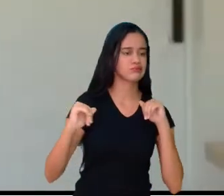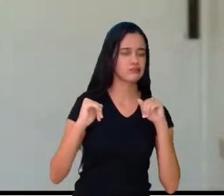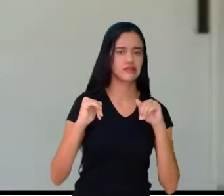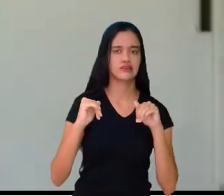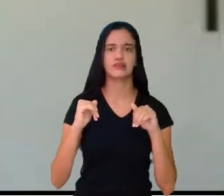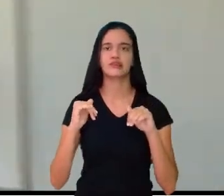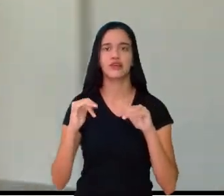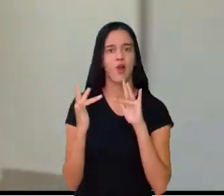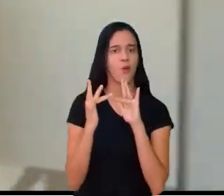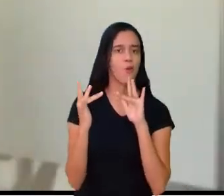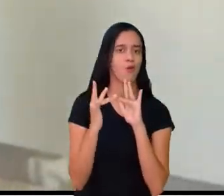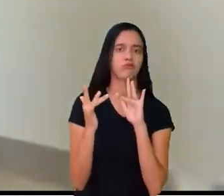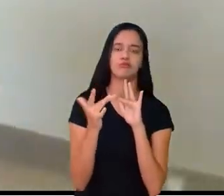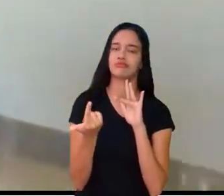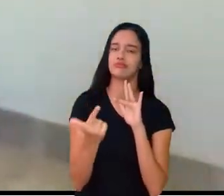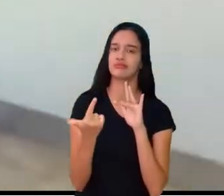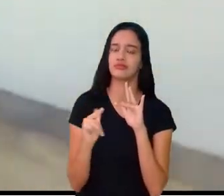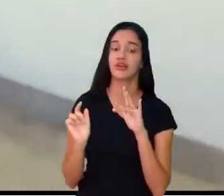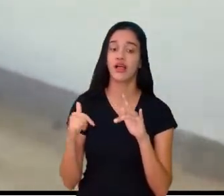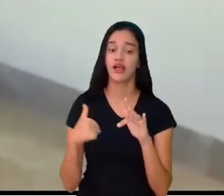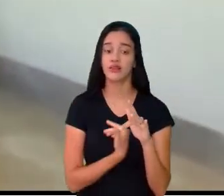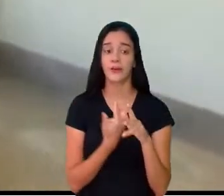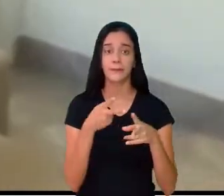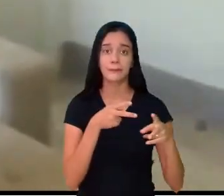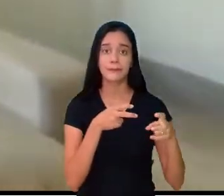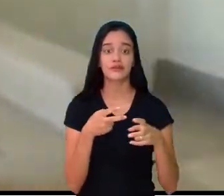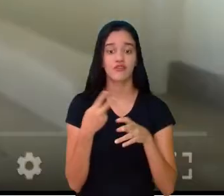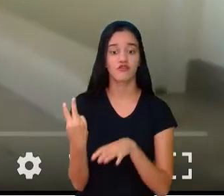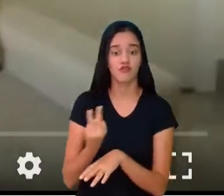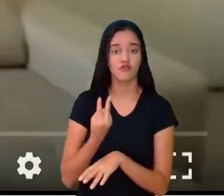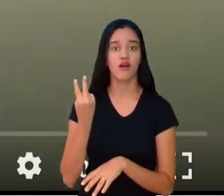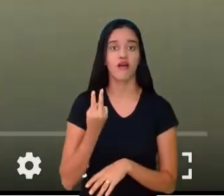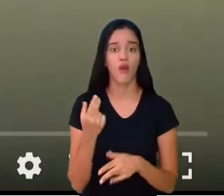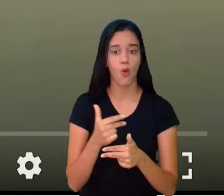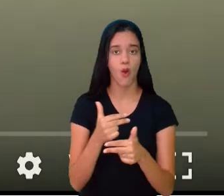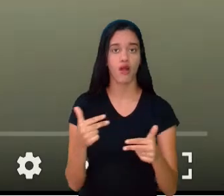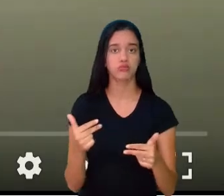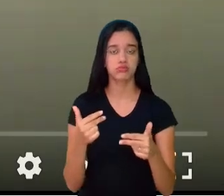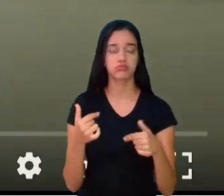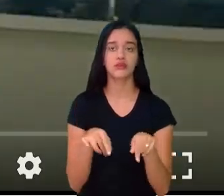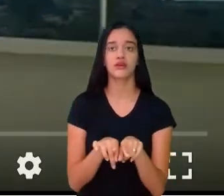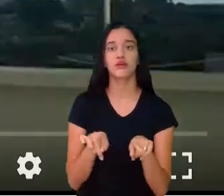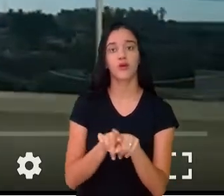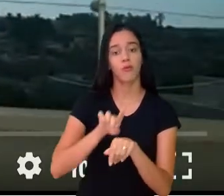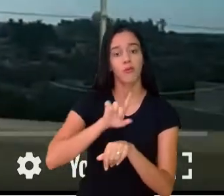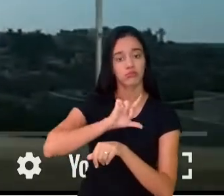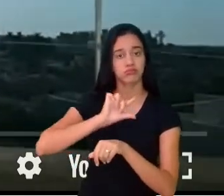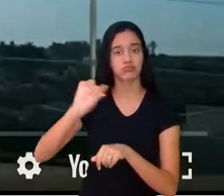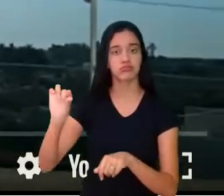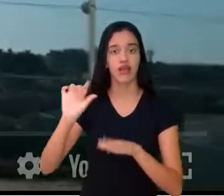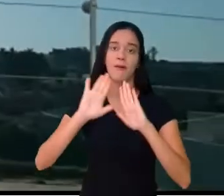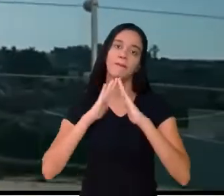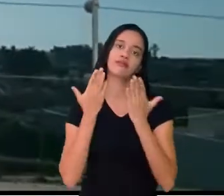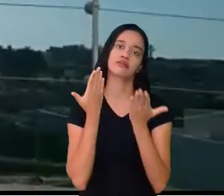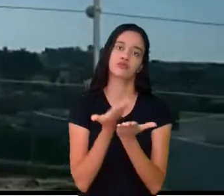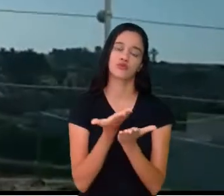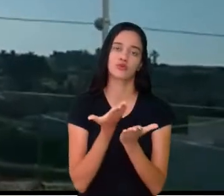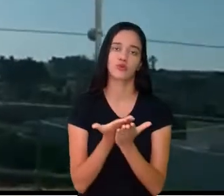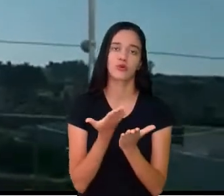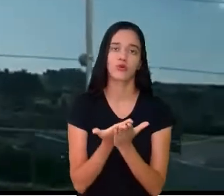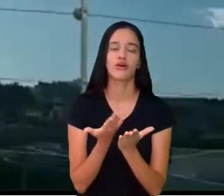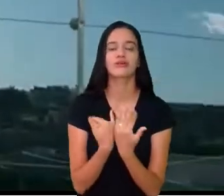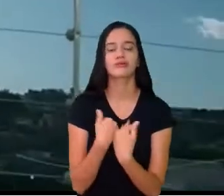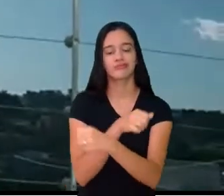físico. Percebemos que não damos valores às coisas mínimas, como sair, ir para a escola, dar